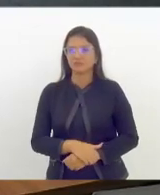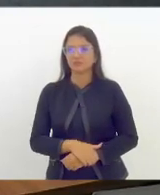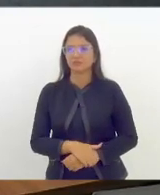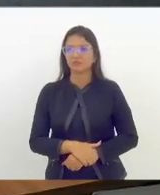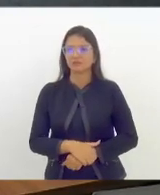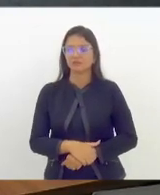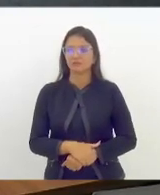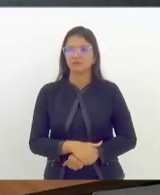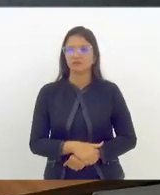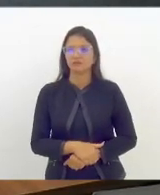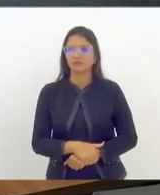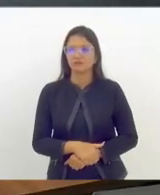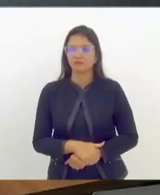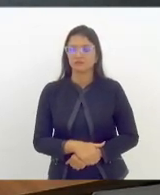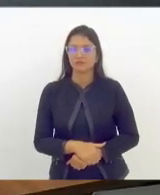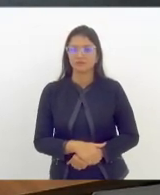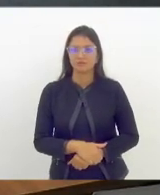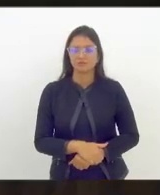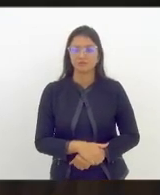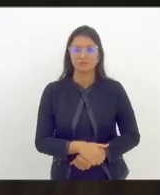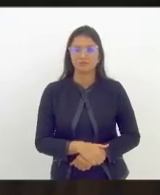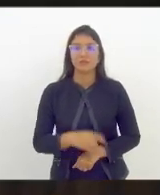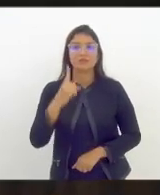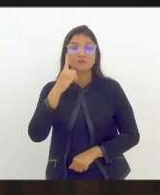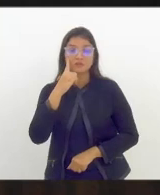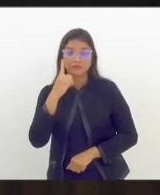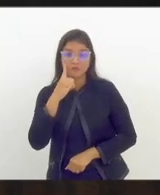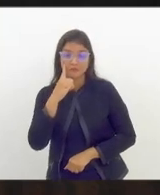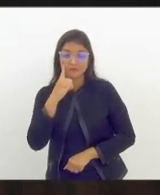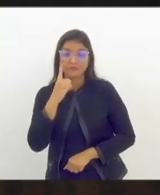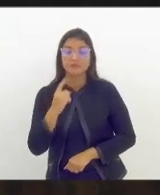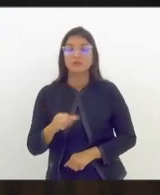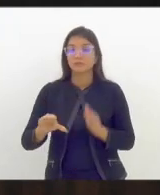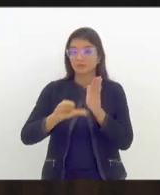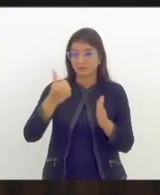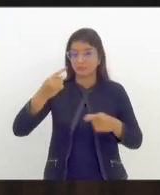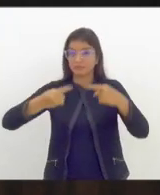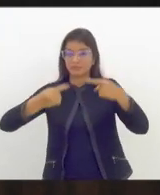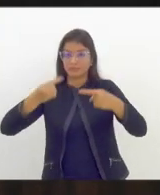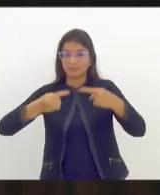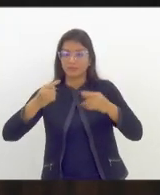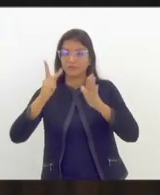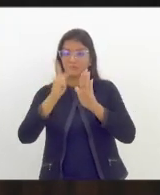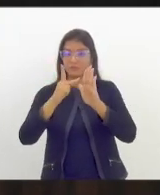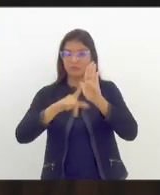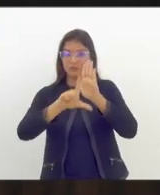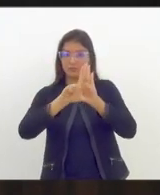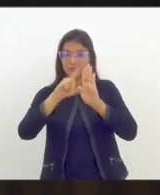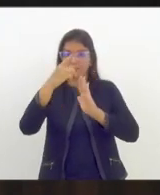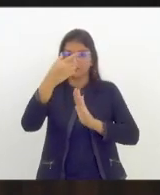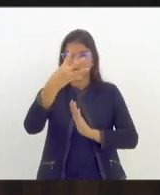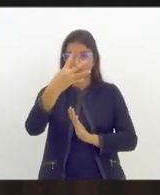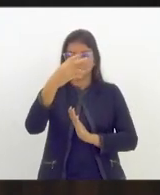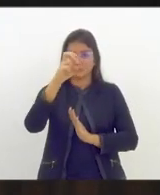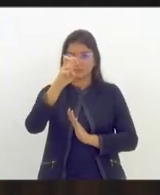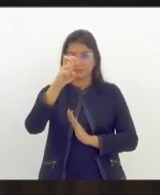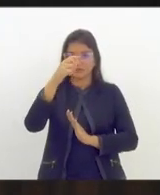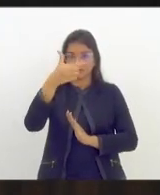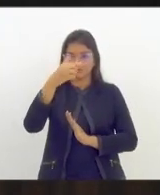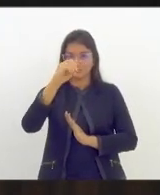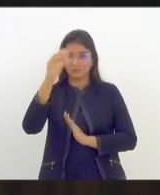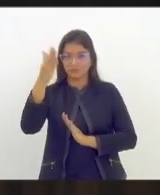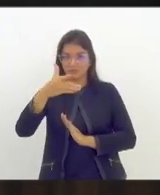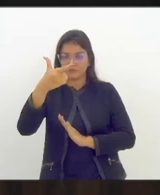Qual que é agora? Em tramitação ordinária, em primeira discussão. Projeto de lei 45.20.21, de autoria do